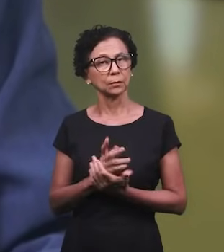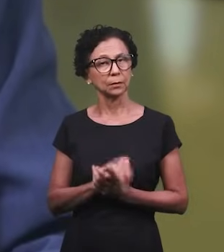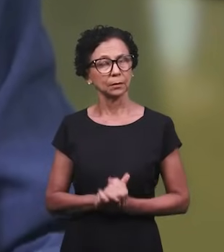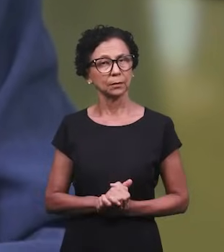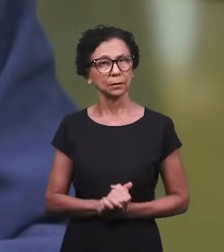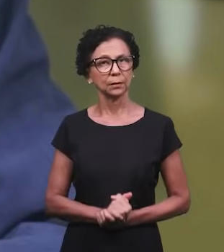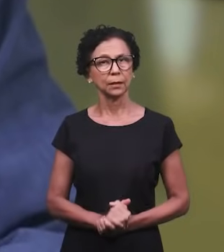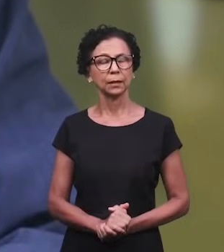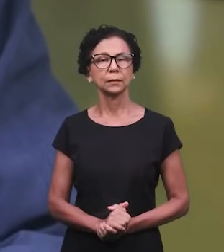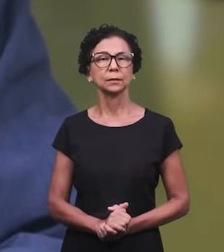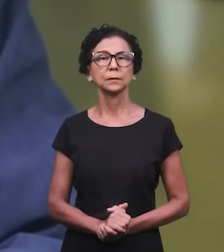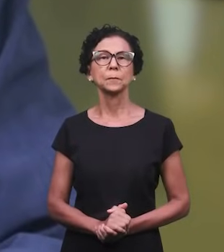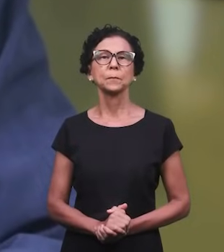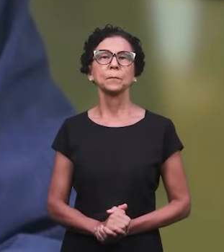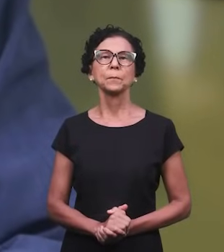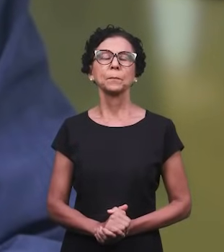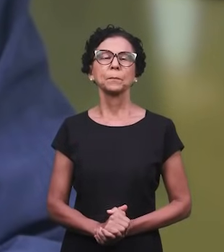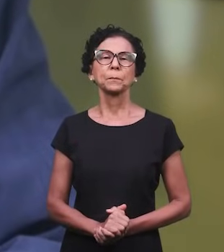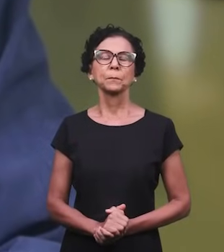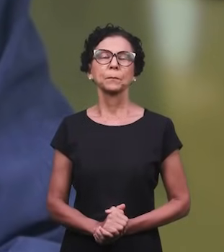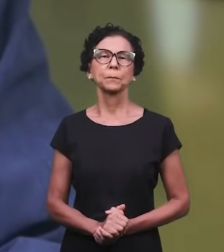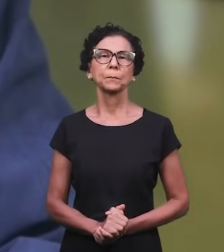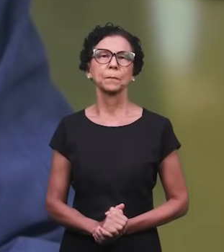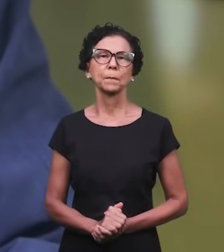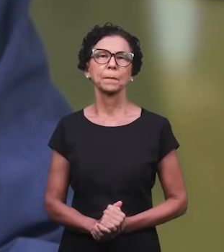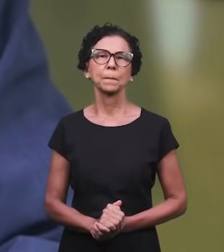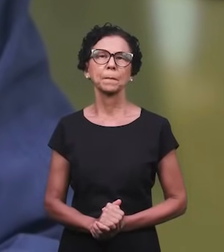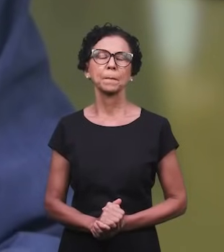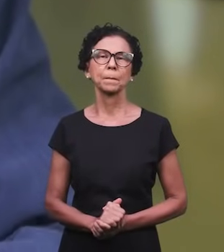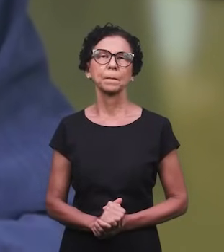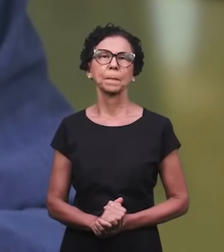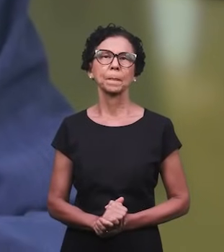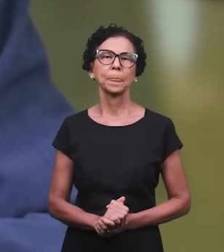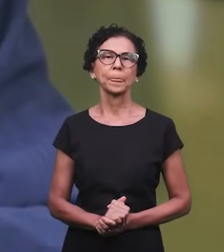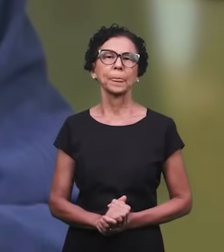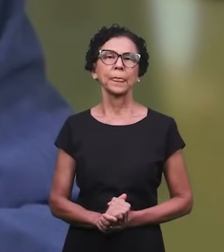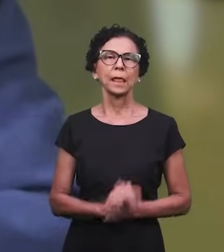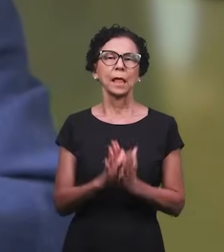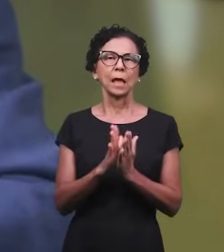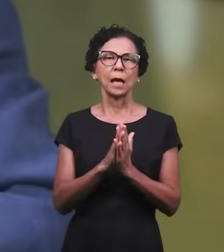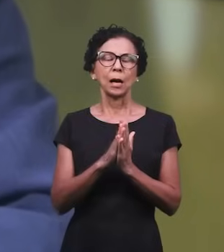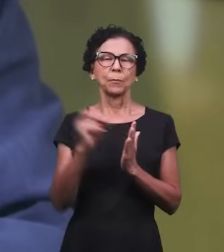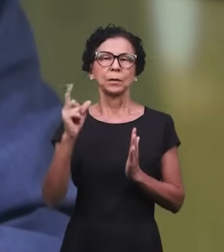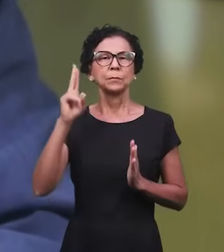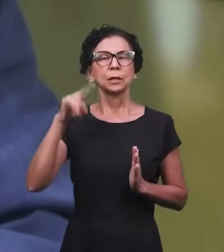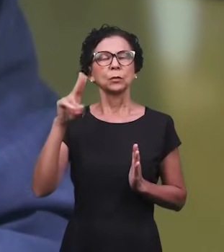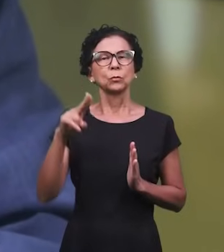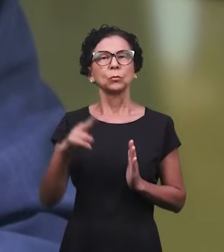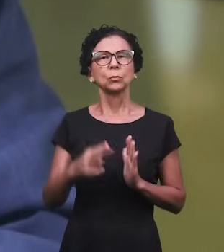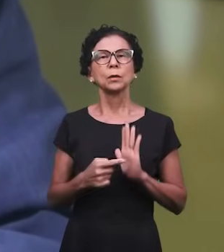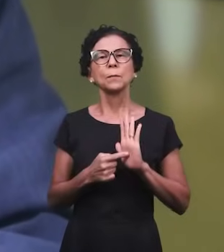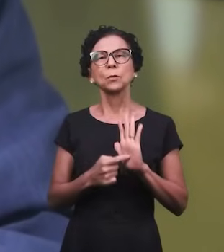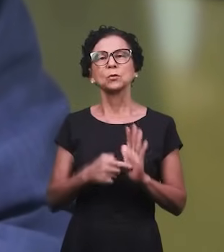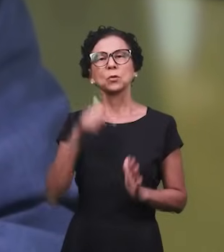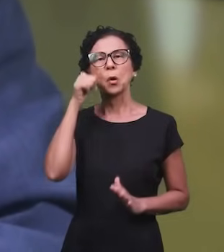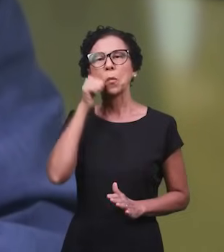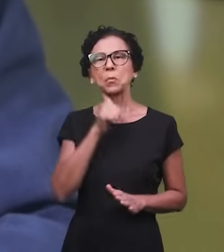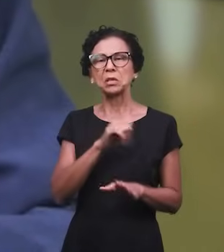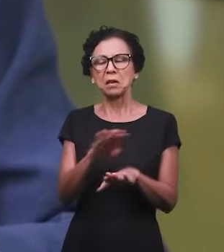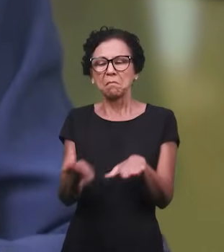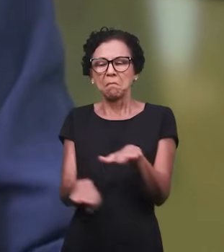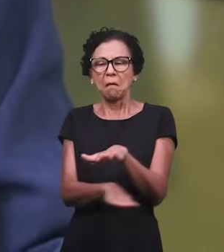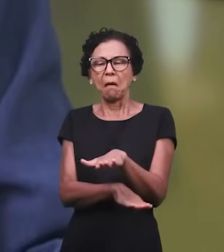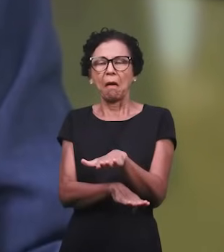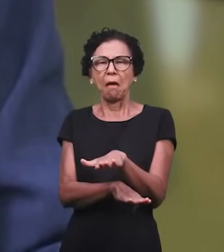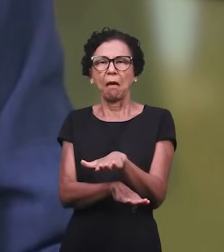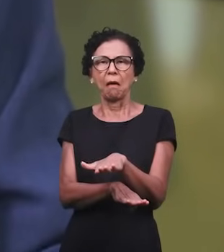acontece Aqui nós temos compreender uma coisa a Bíblia nunca mostrou a mulher inferior a homem não sempre aliás as